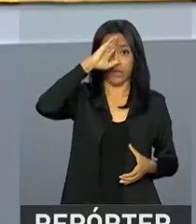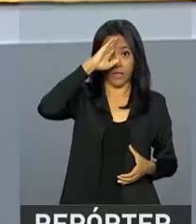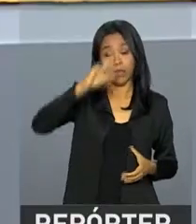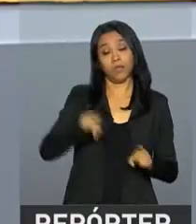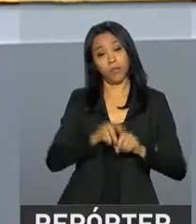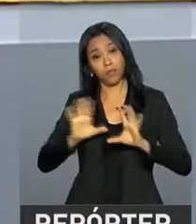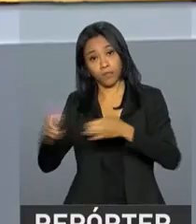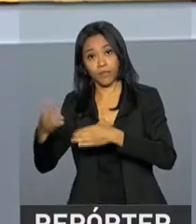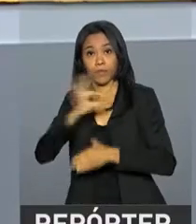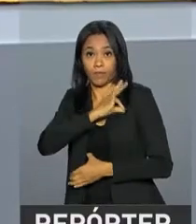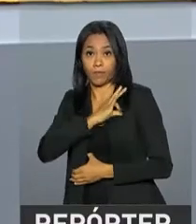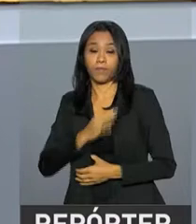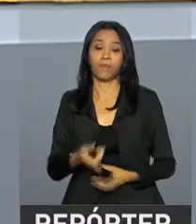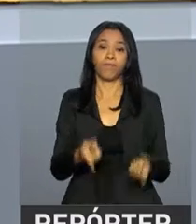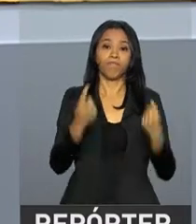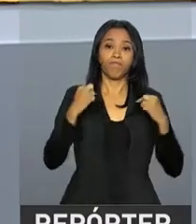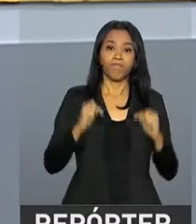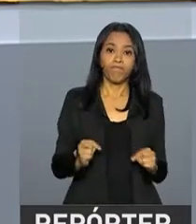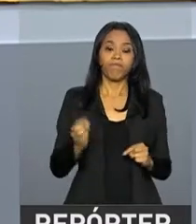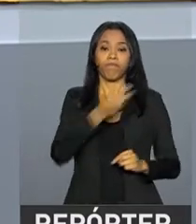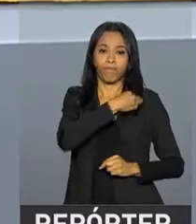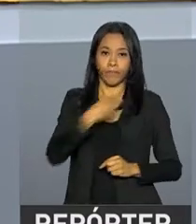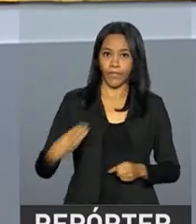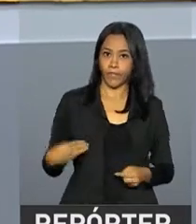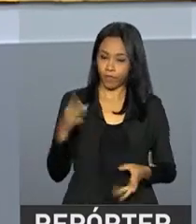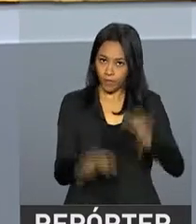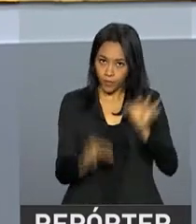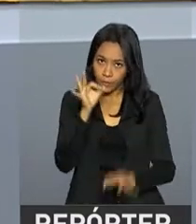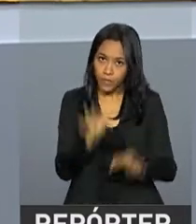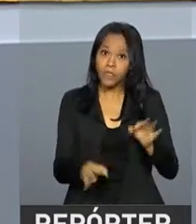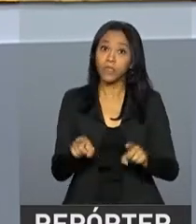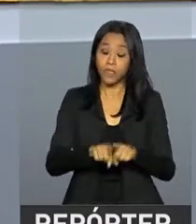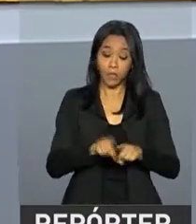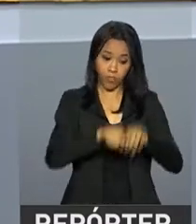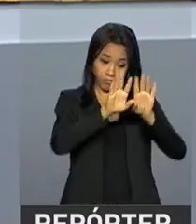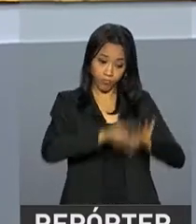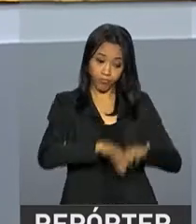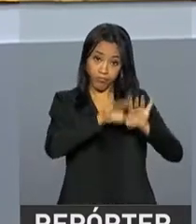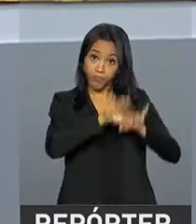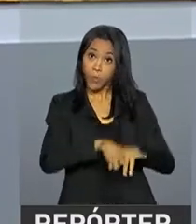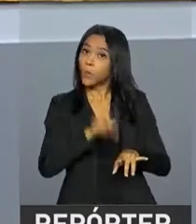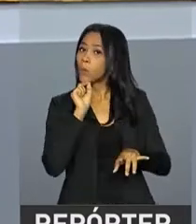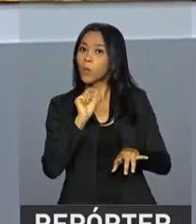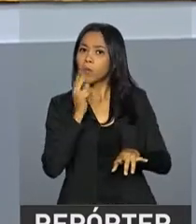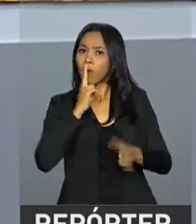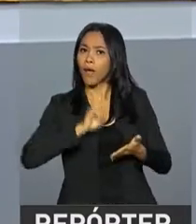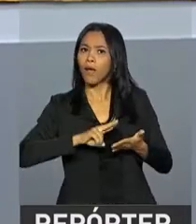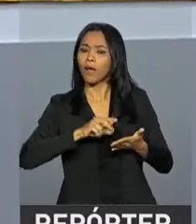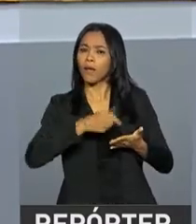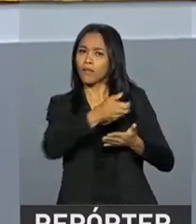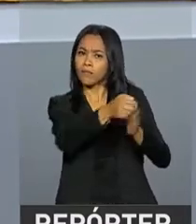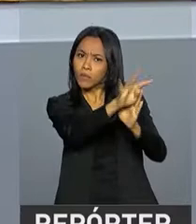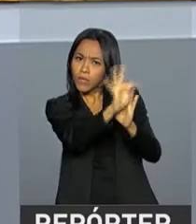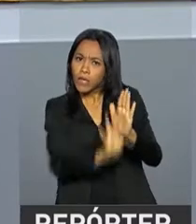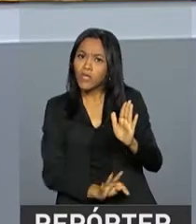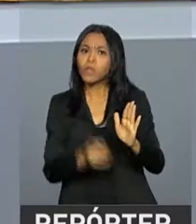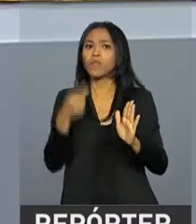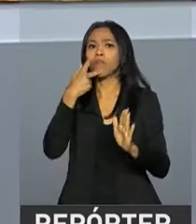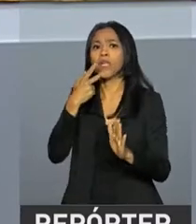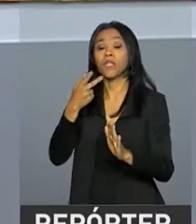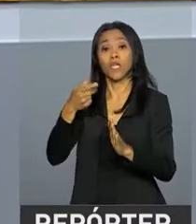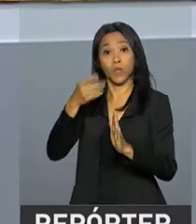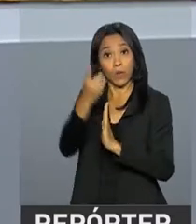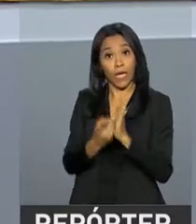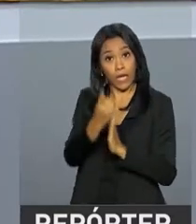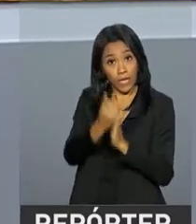eo ministro da justiça torquato jardim emitiu nota nesta tarde reafirmando o que o decreto de intervenção na